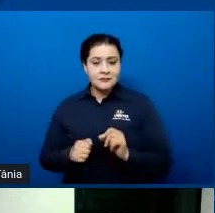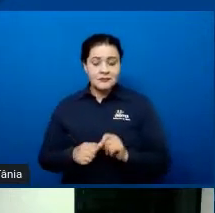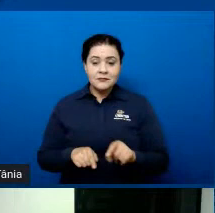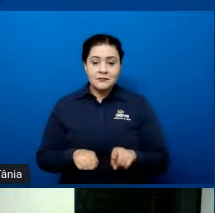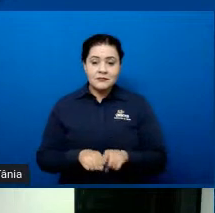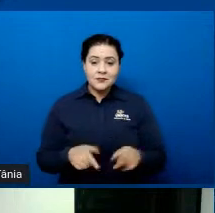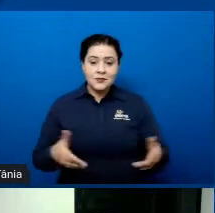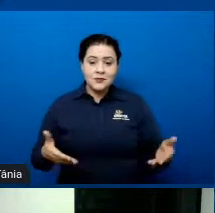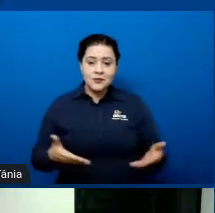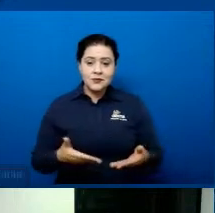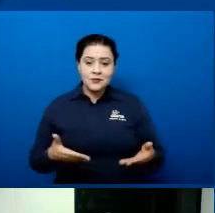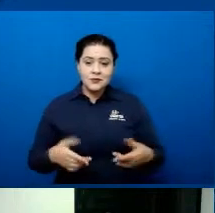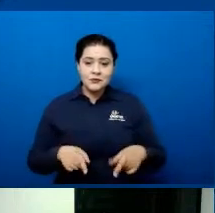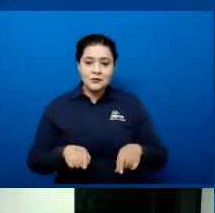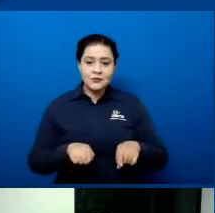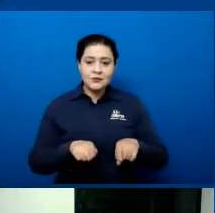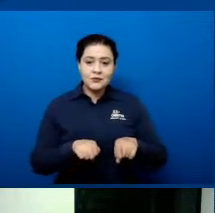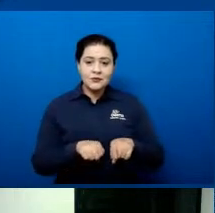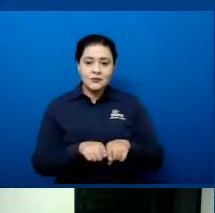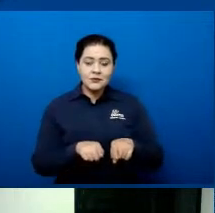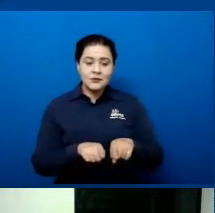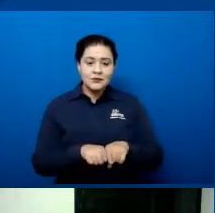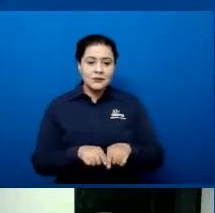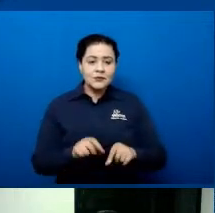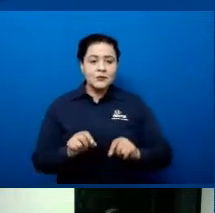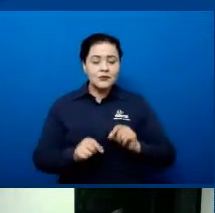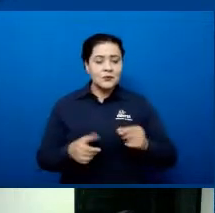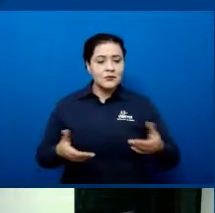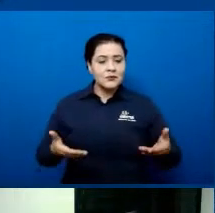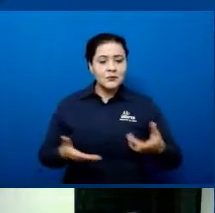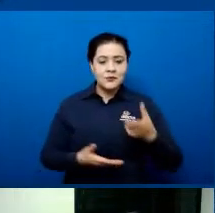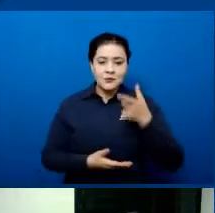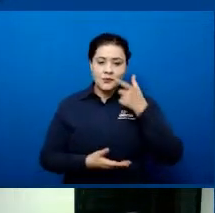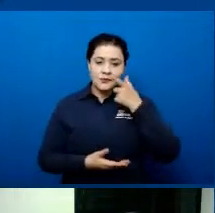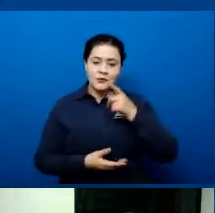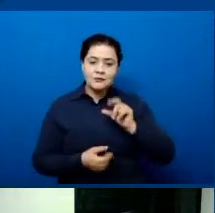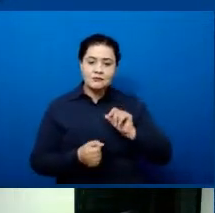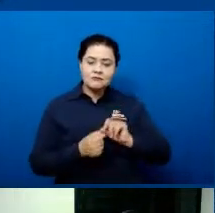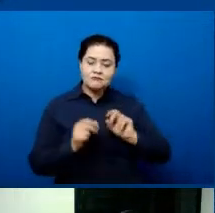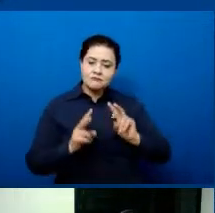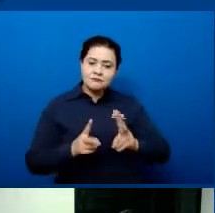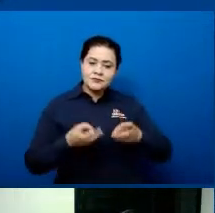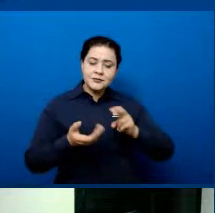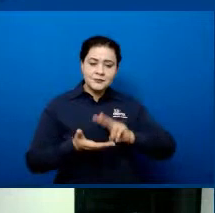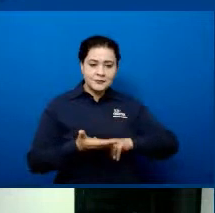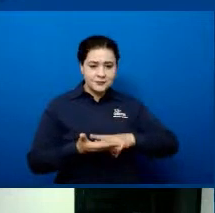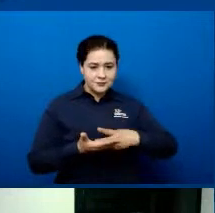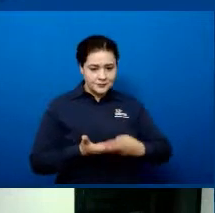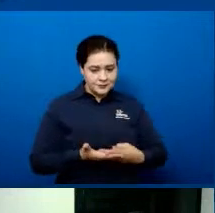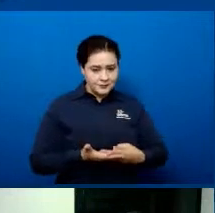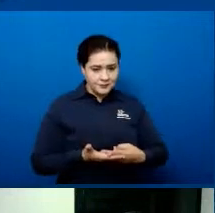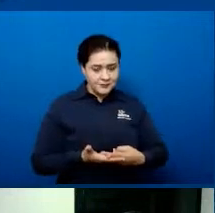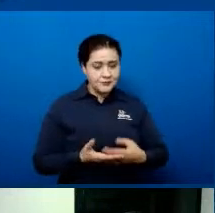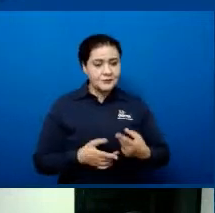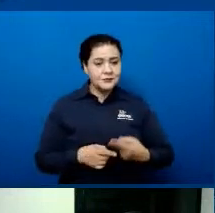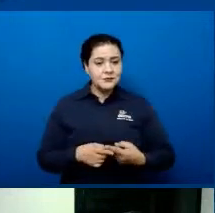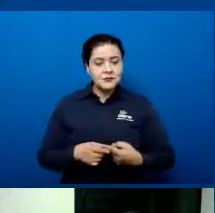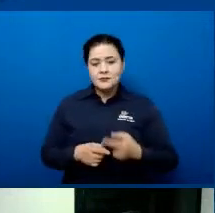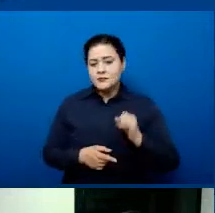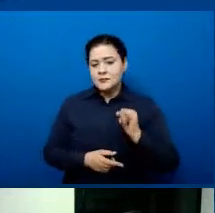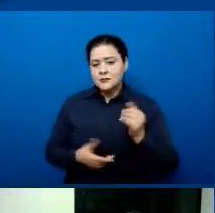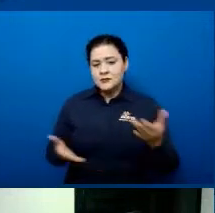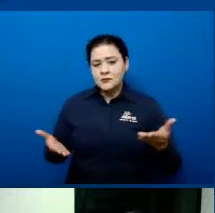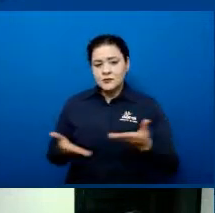professor, com a câmera de celular hoje, ele consegue fazer essa identificação automaticamente. Para vocês terem noção, hoje